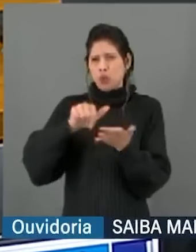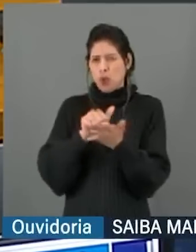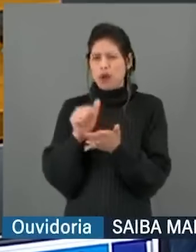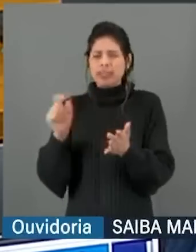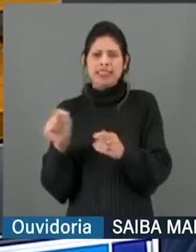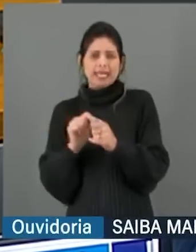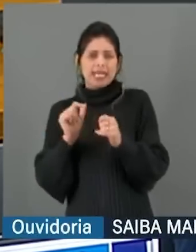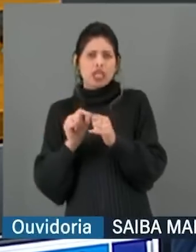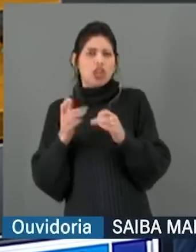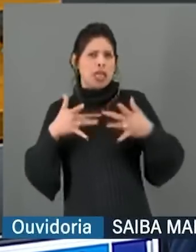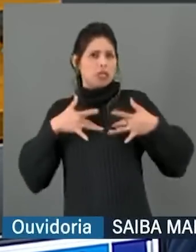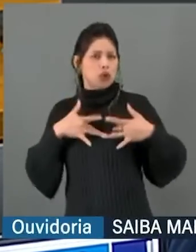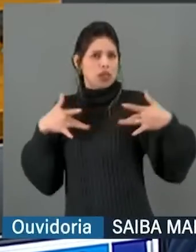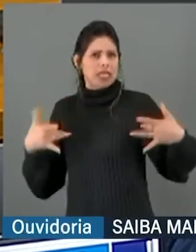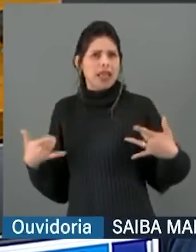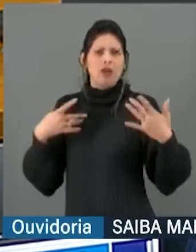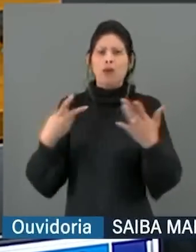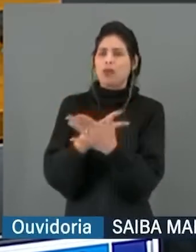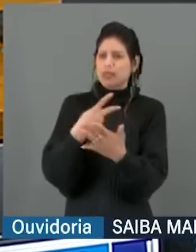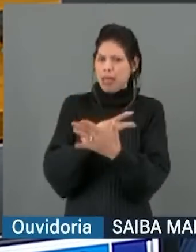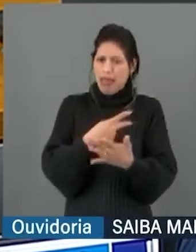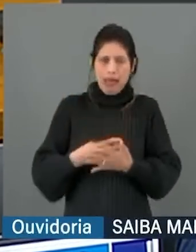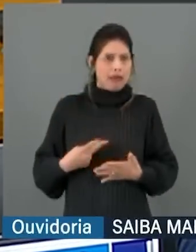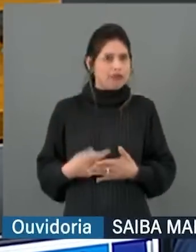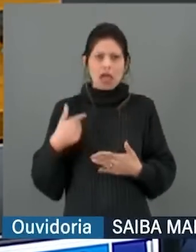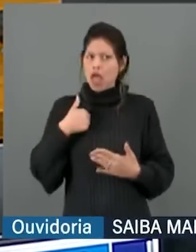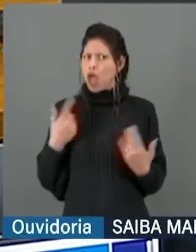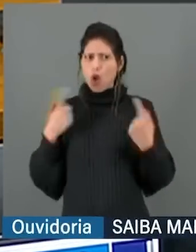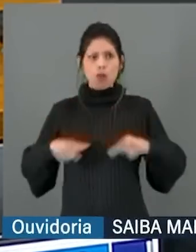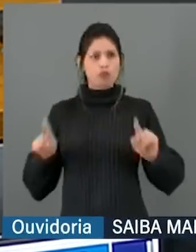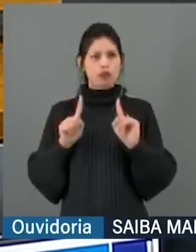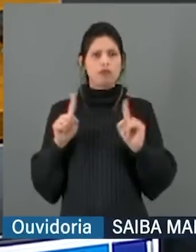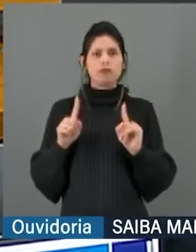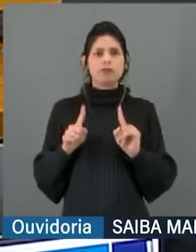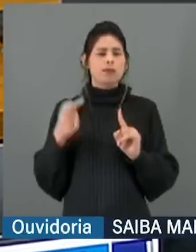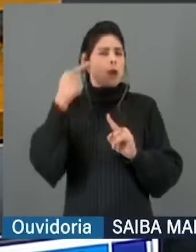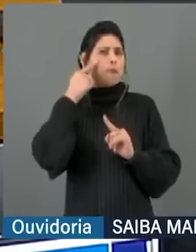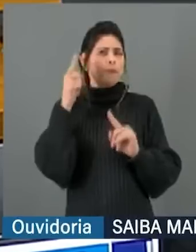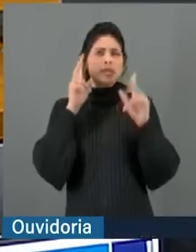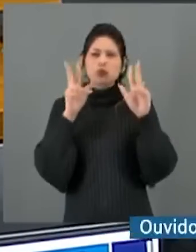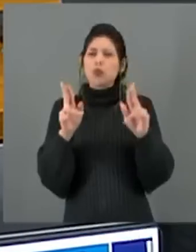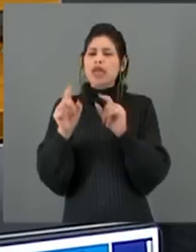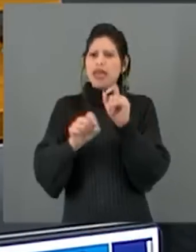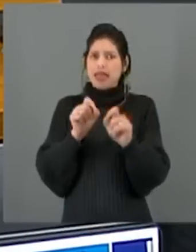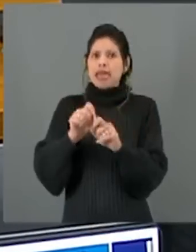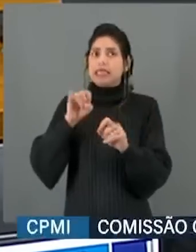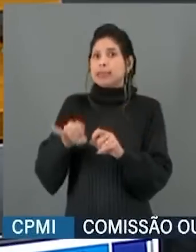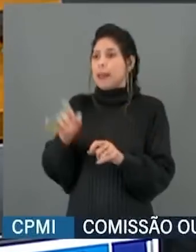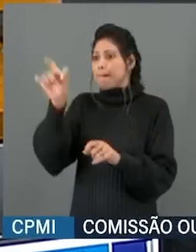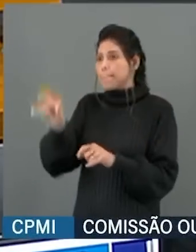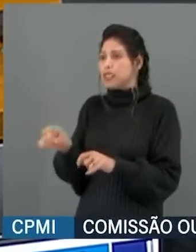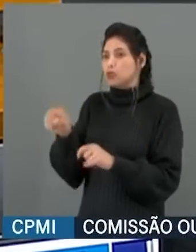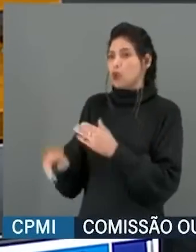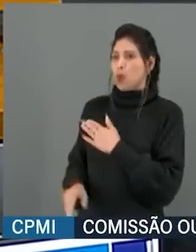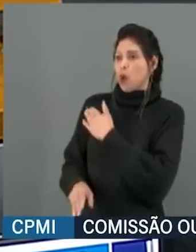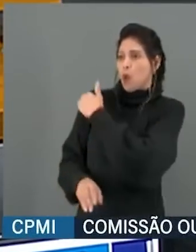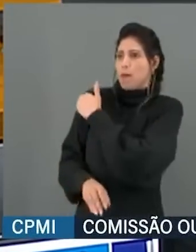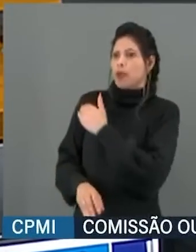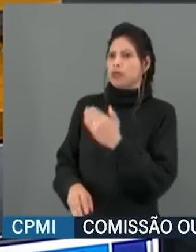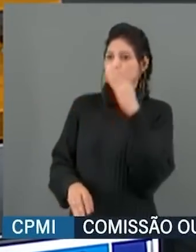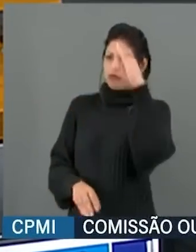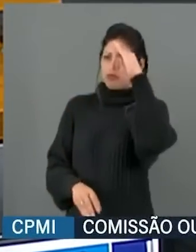não, que fique claro isso aqui. Sabe, agora eu queria fazer, porque eu penso o seguinte, na situação do comandante, existe a questão de querer